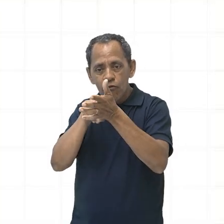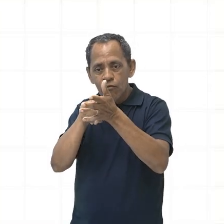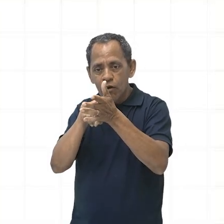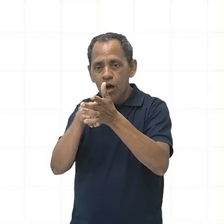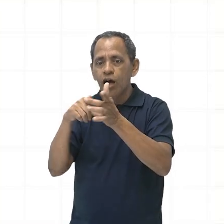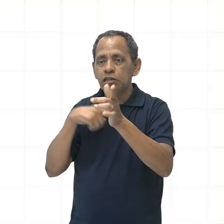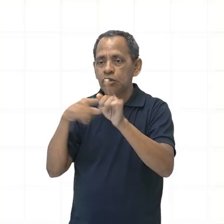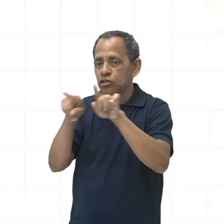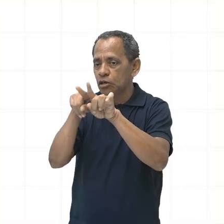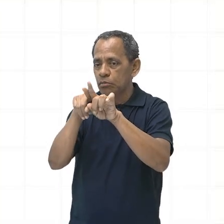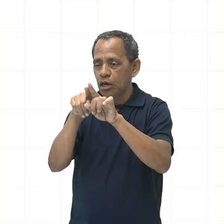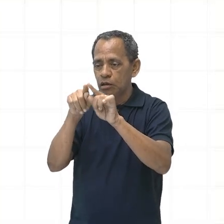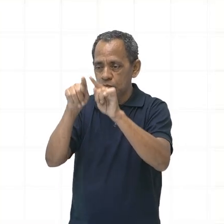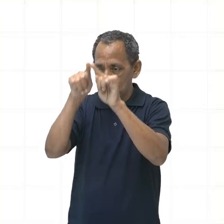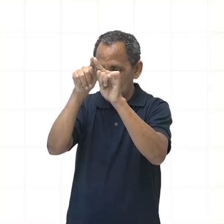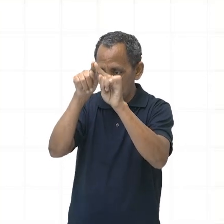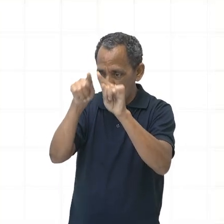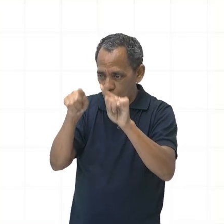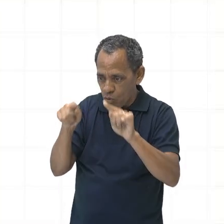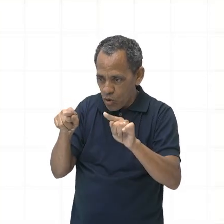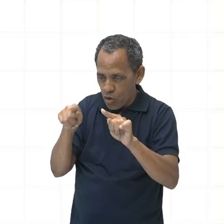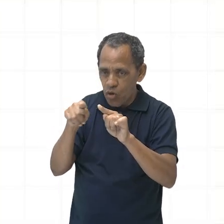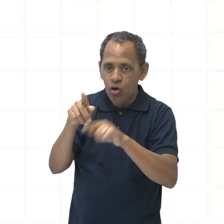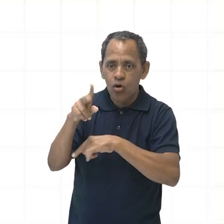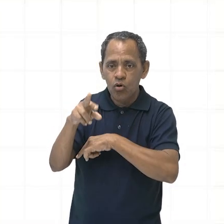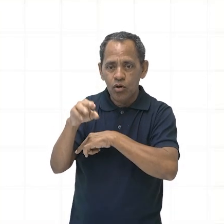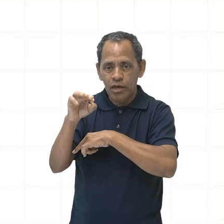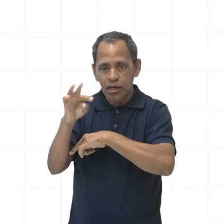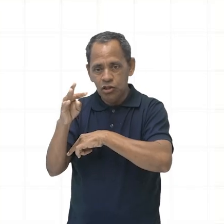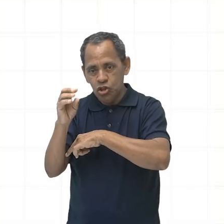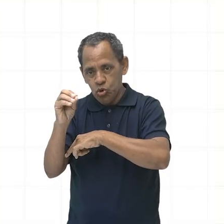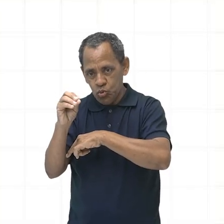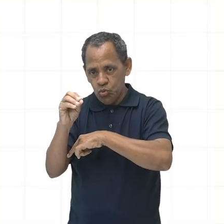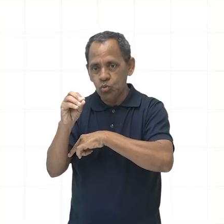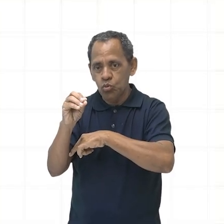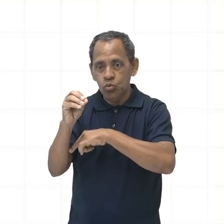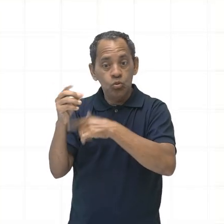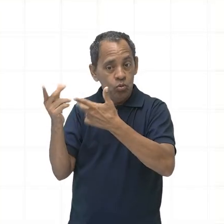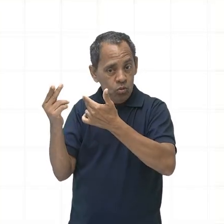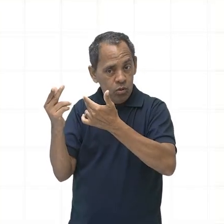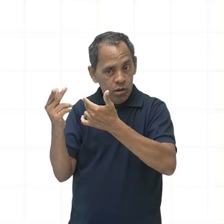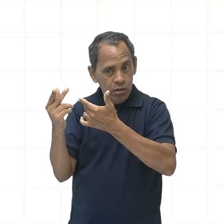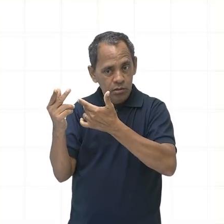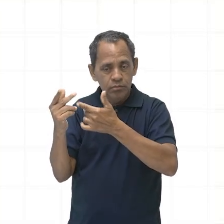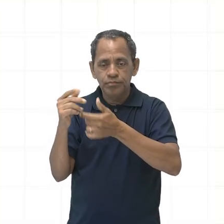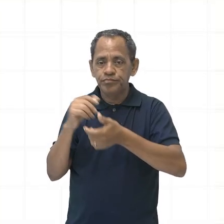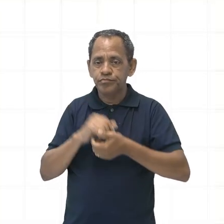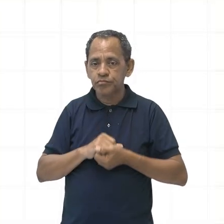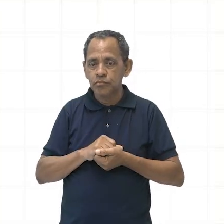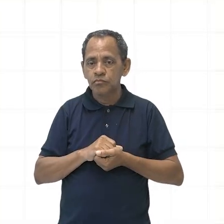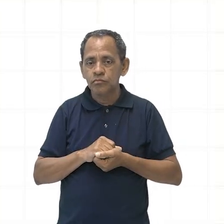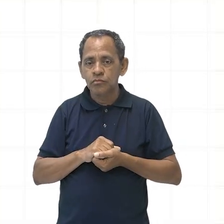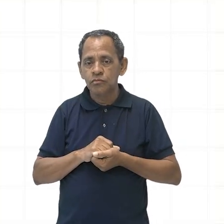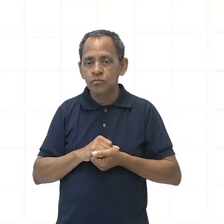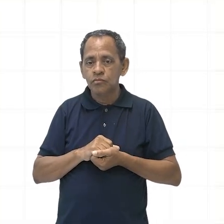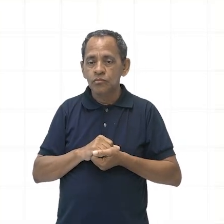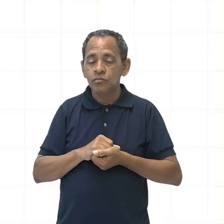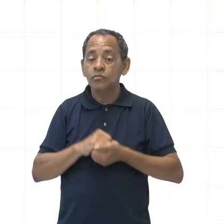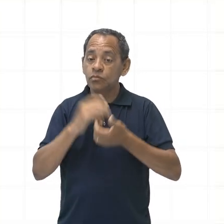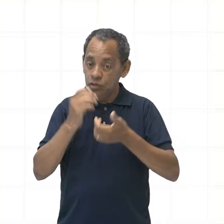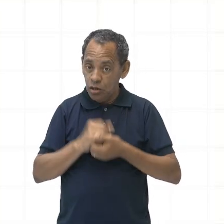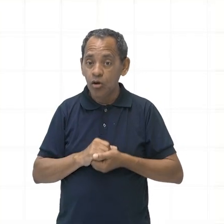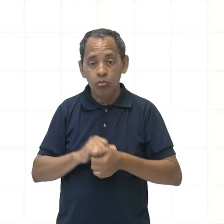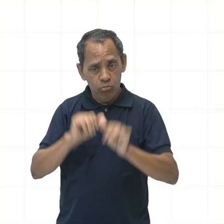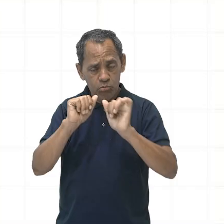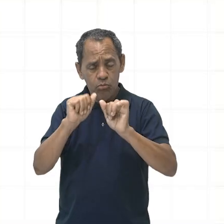aqui o ângulo reto, olha só, igual a esse, ó. Eles são iguais. Então, eu vou dizer que eles são